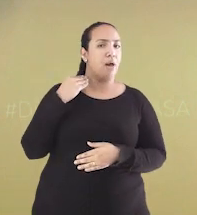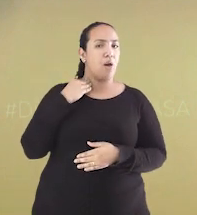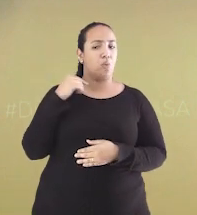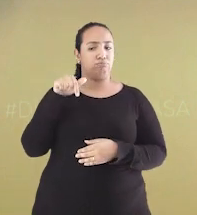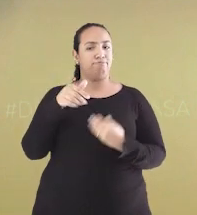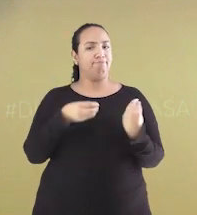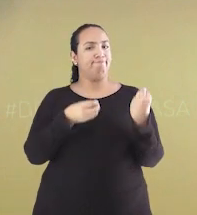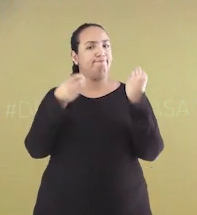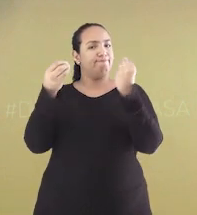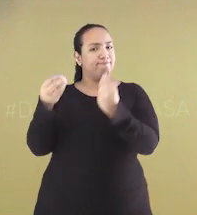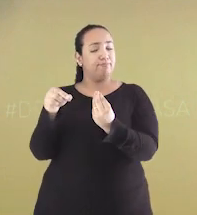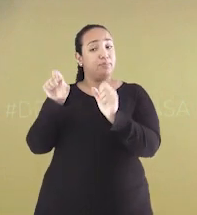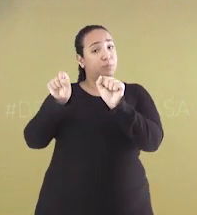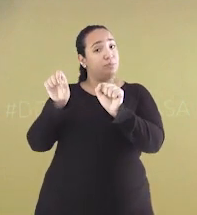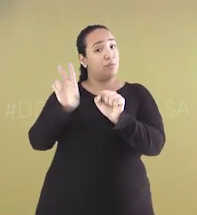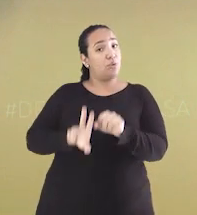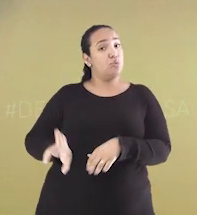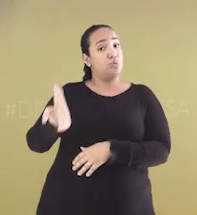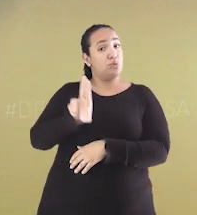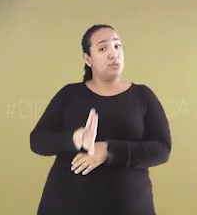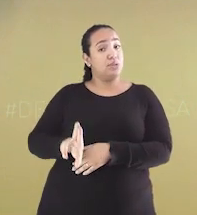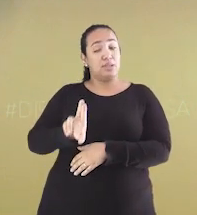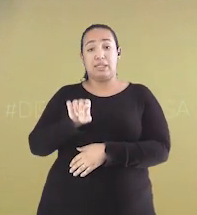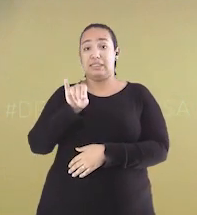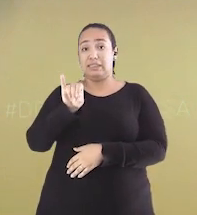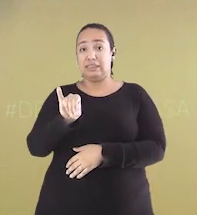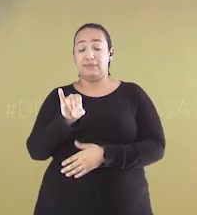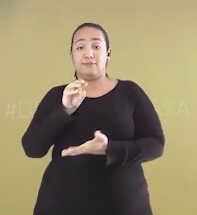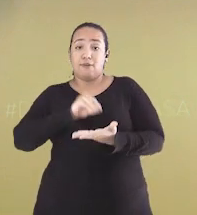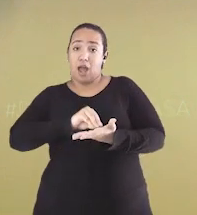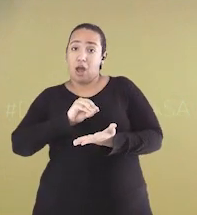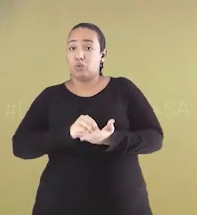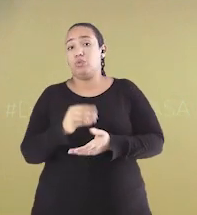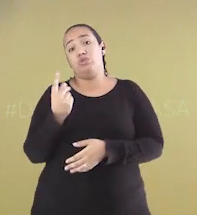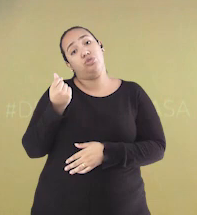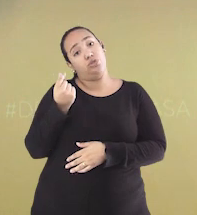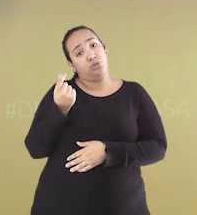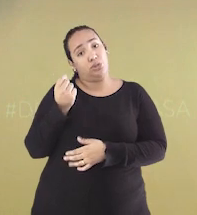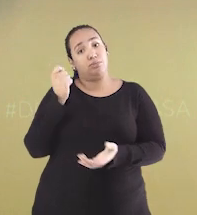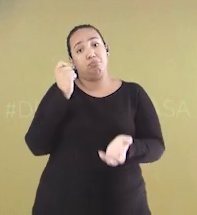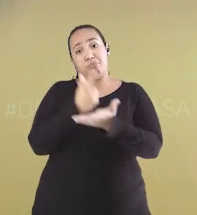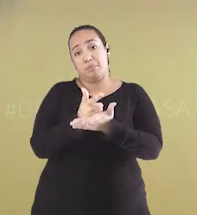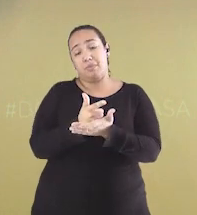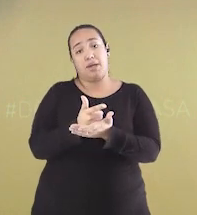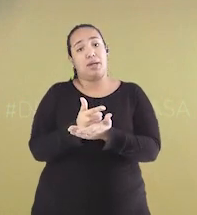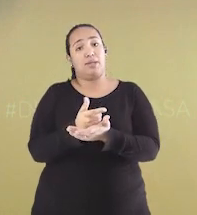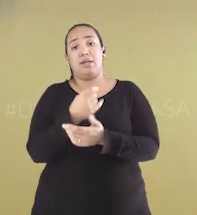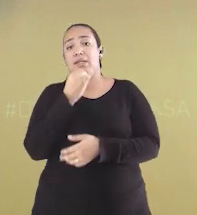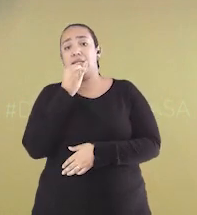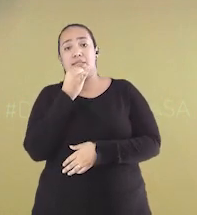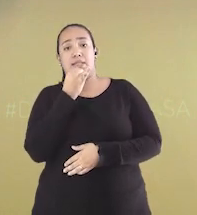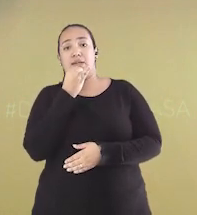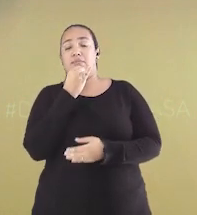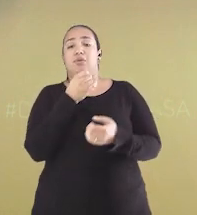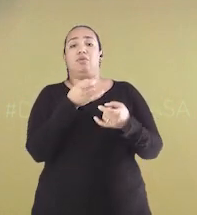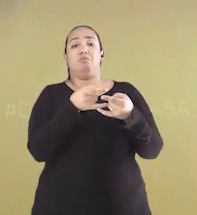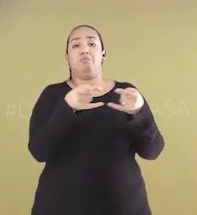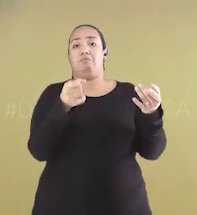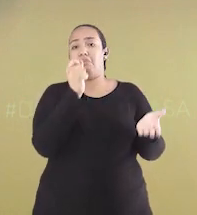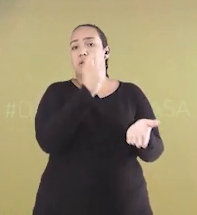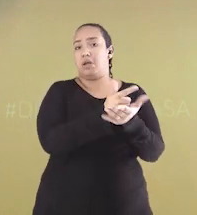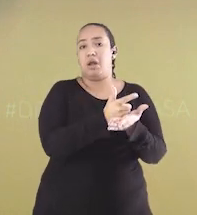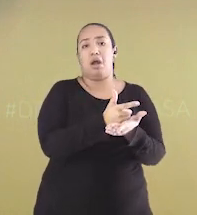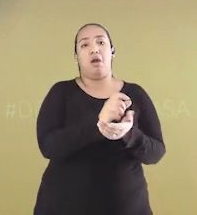conta corrente que pode ser utilizado sempre que não houver saldo suficiente para o pagamento de contas, compensação de